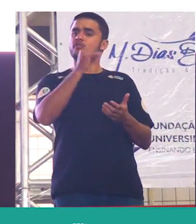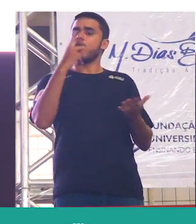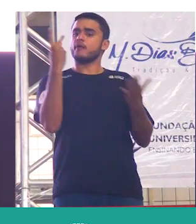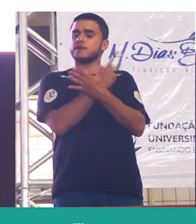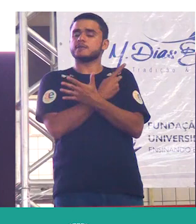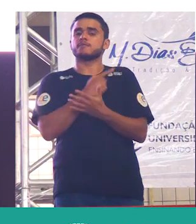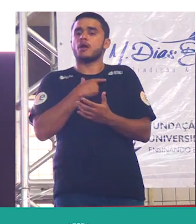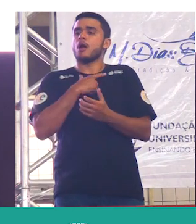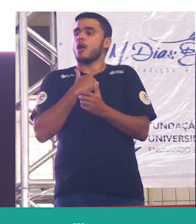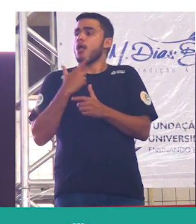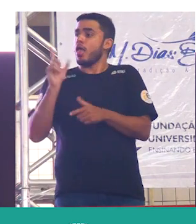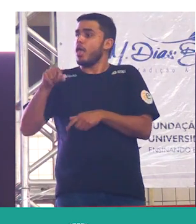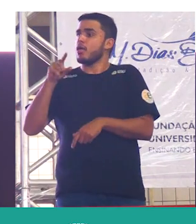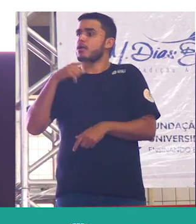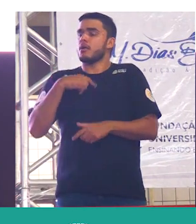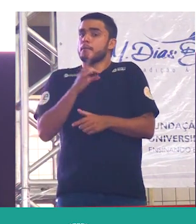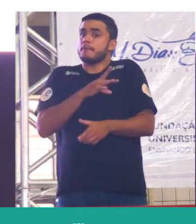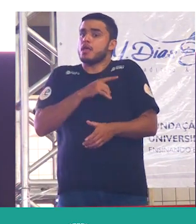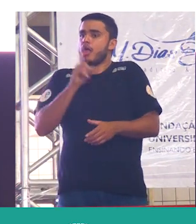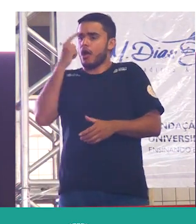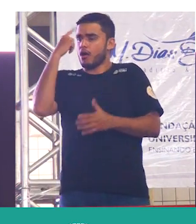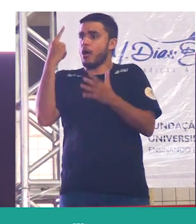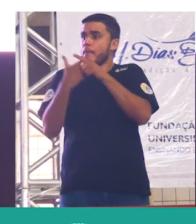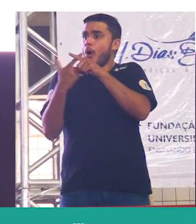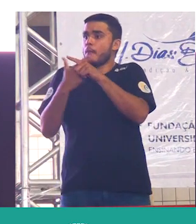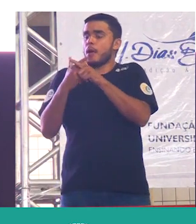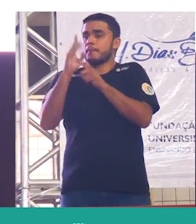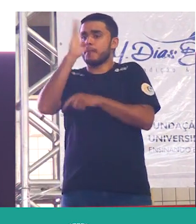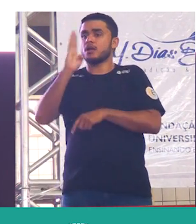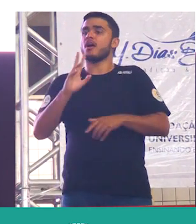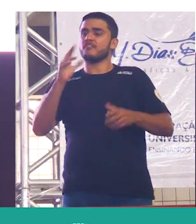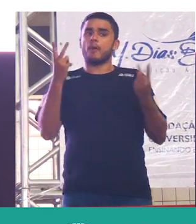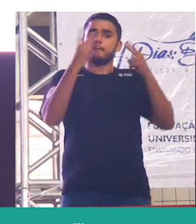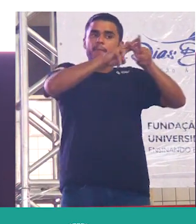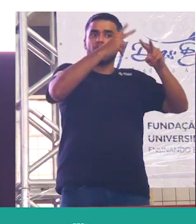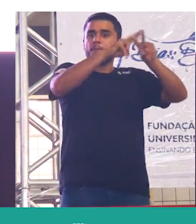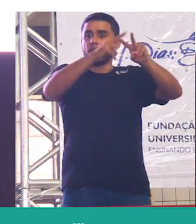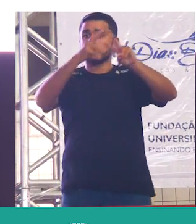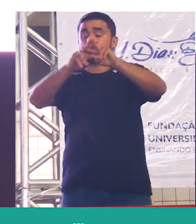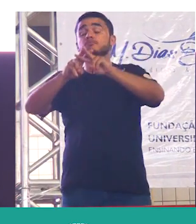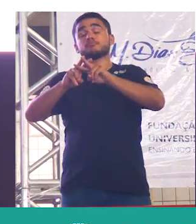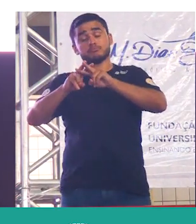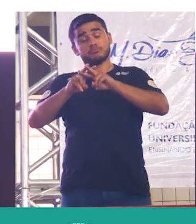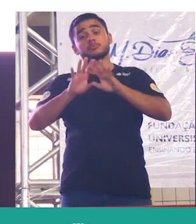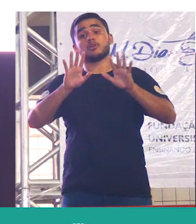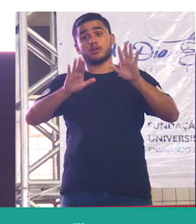pátria, deveriam ser presas, em alguns casos até